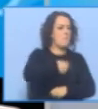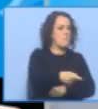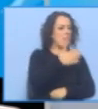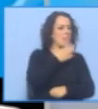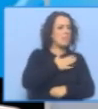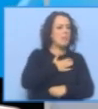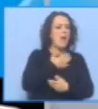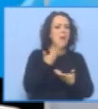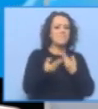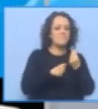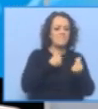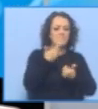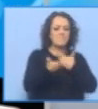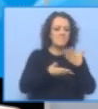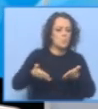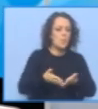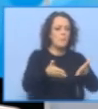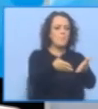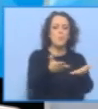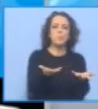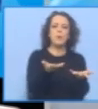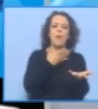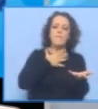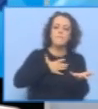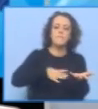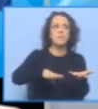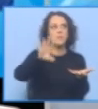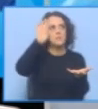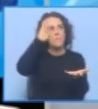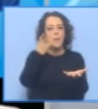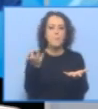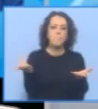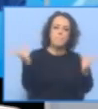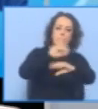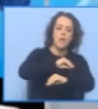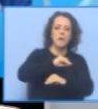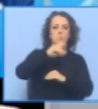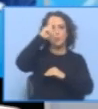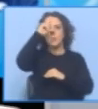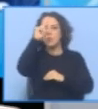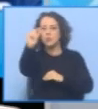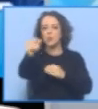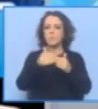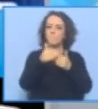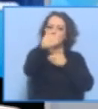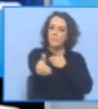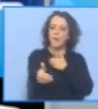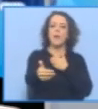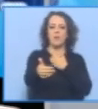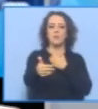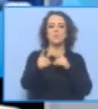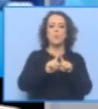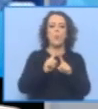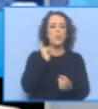para grande sítio e querem saber mais, querem um horizonte maior do que aquele que encerra muitas vezes o seu